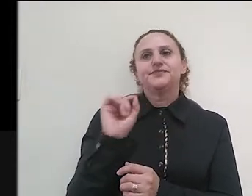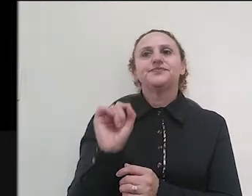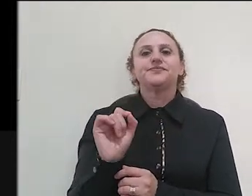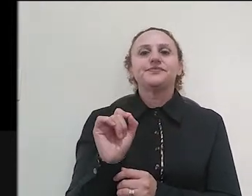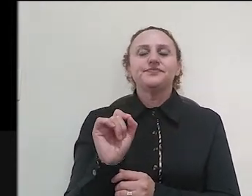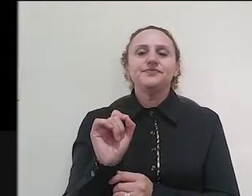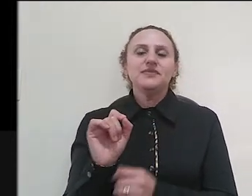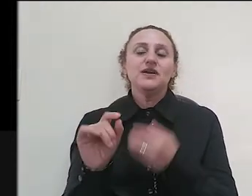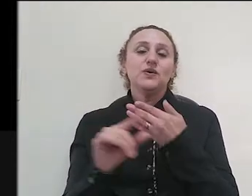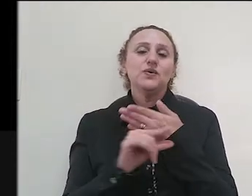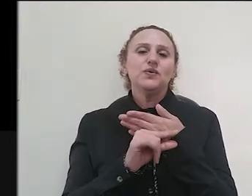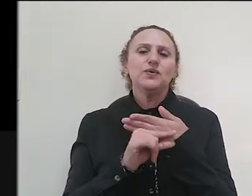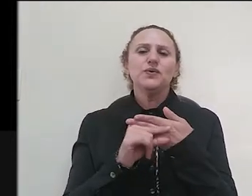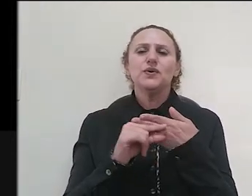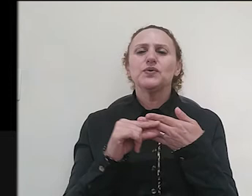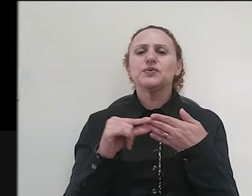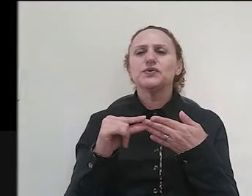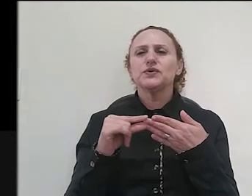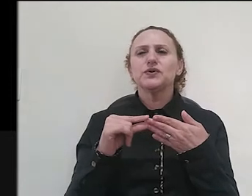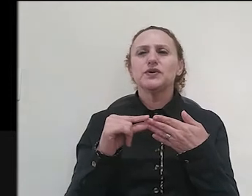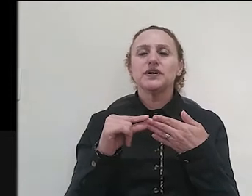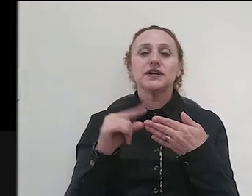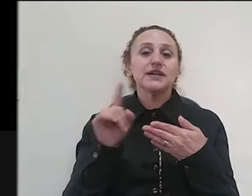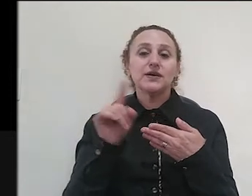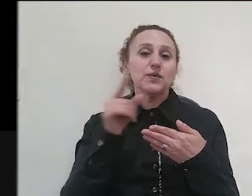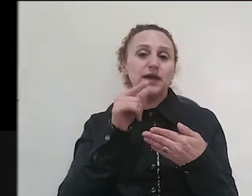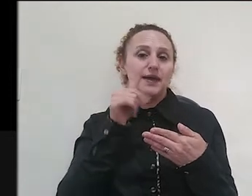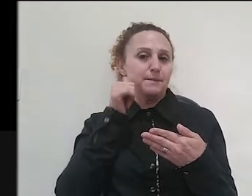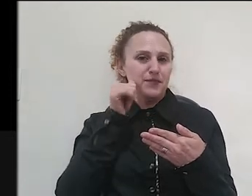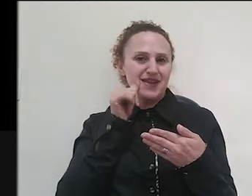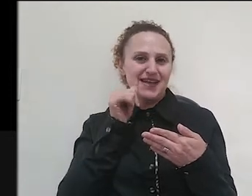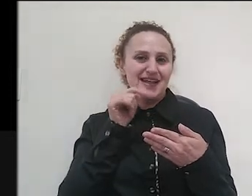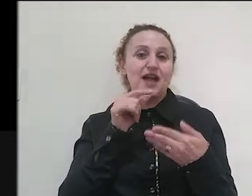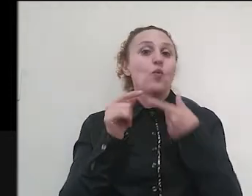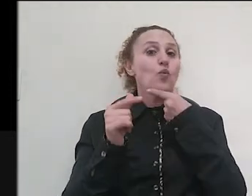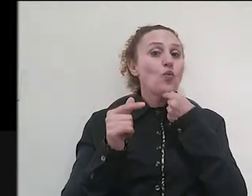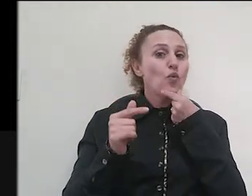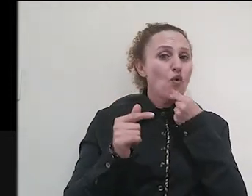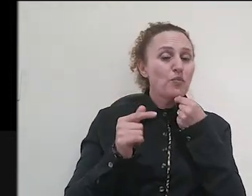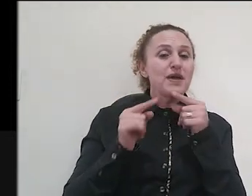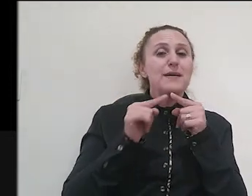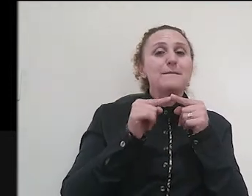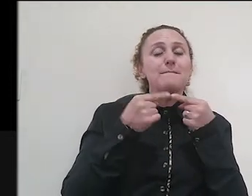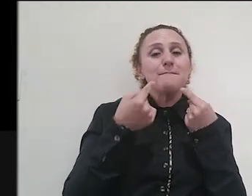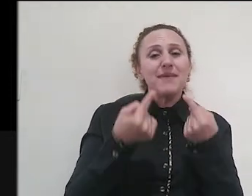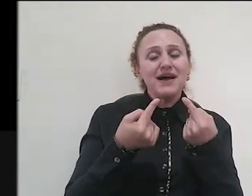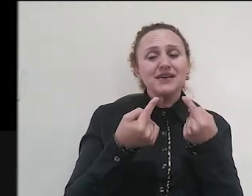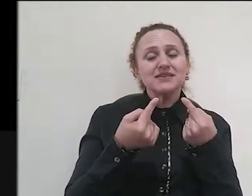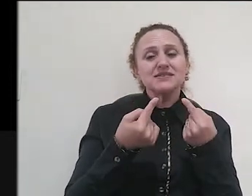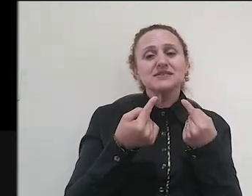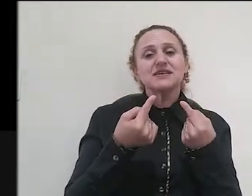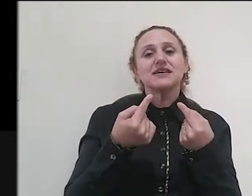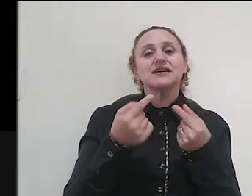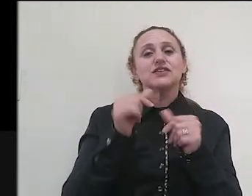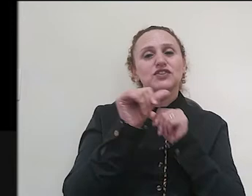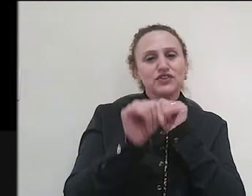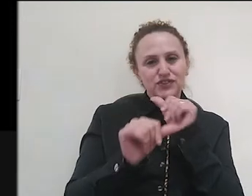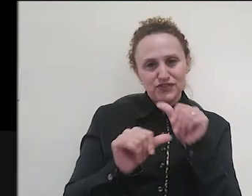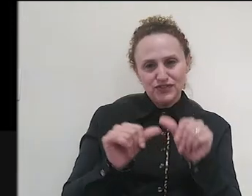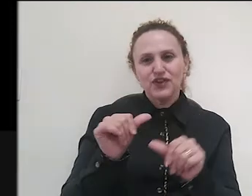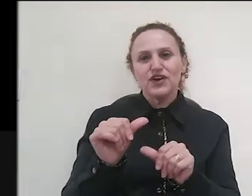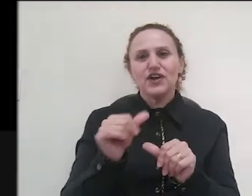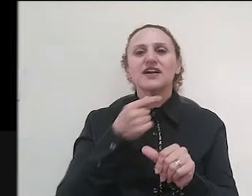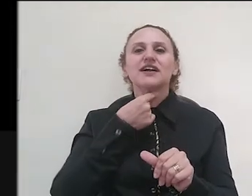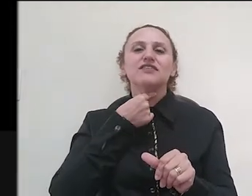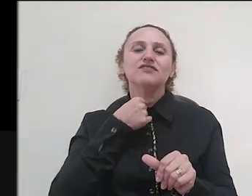o autor não é de origem rural, mas ele se coloca na voz de uma mulher simples que chora, que lamenta